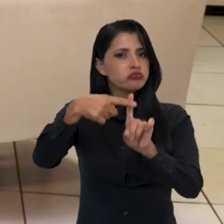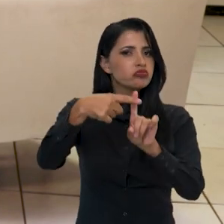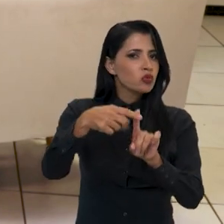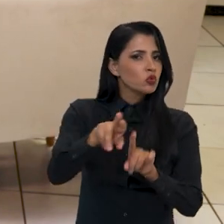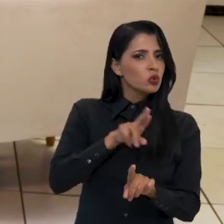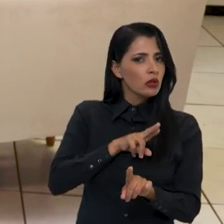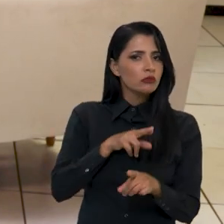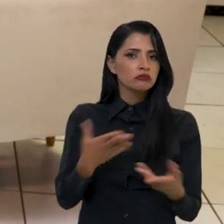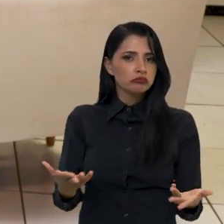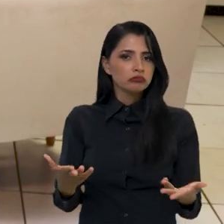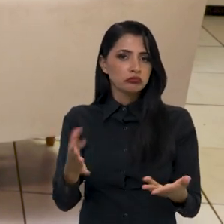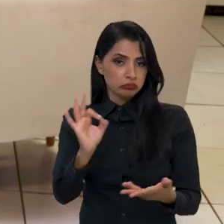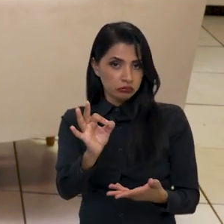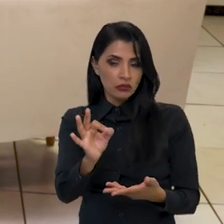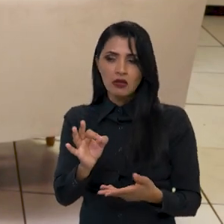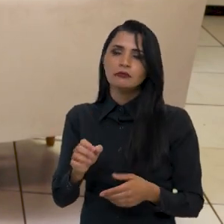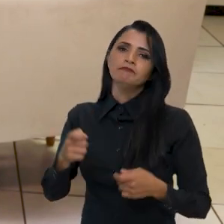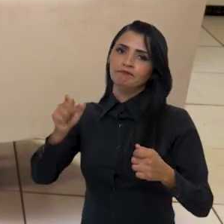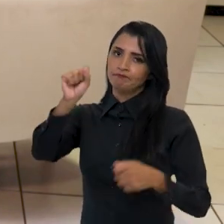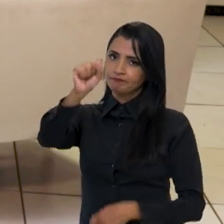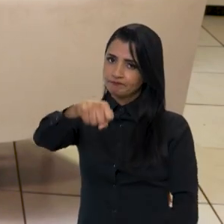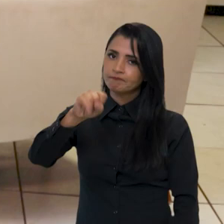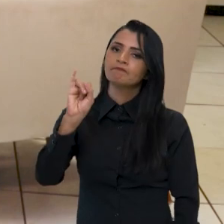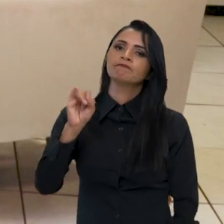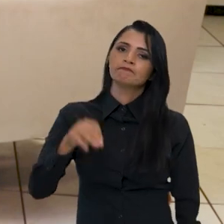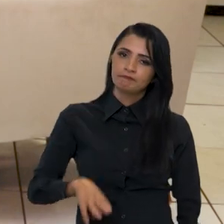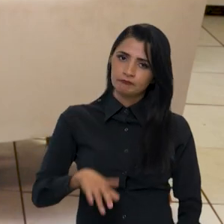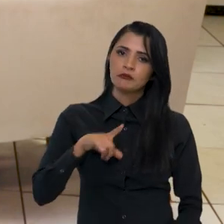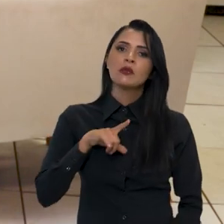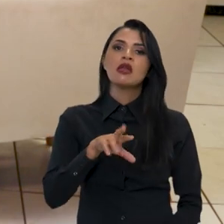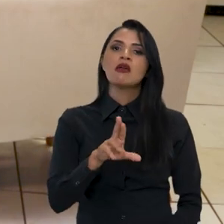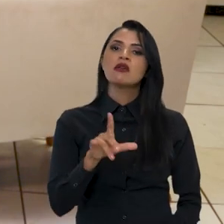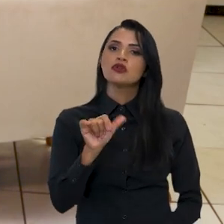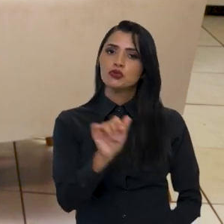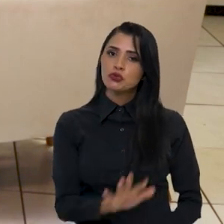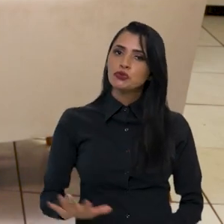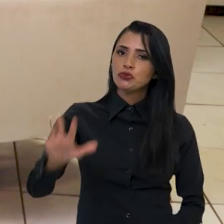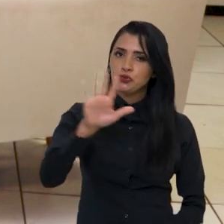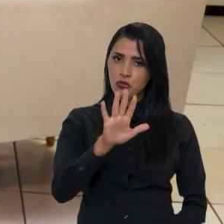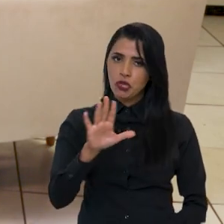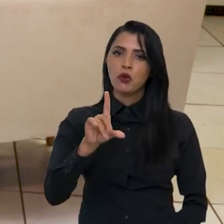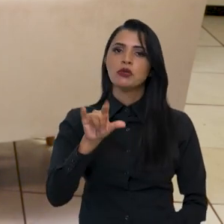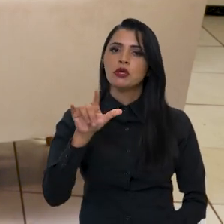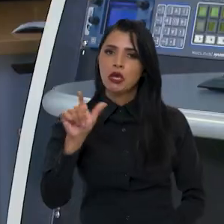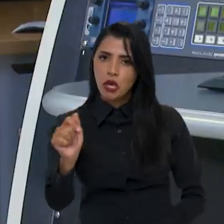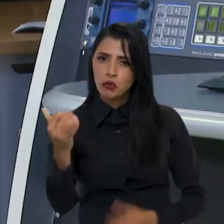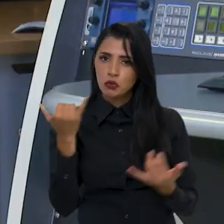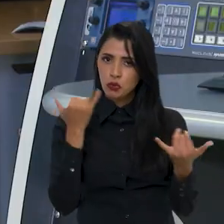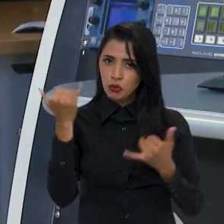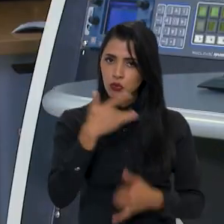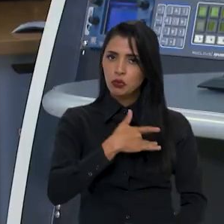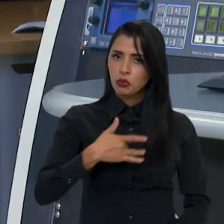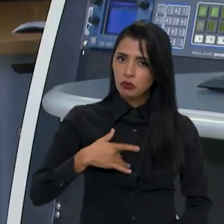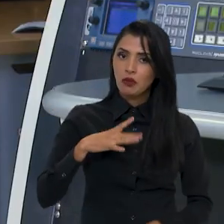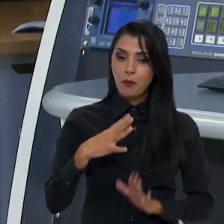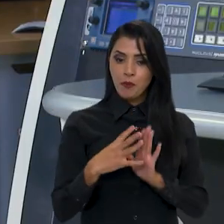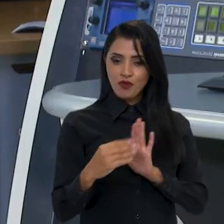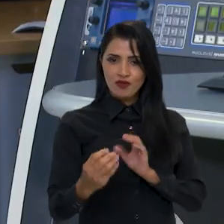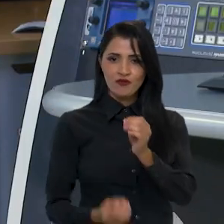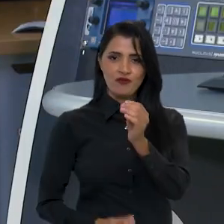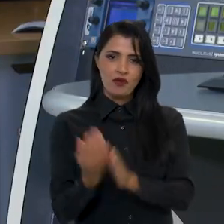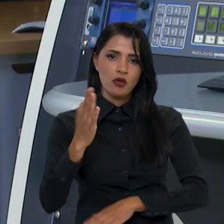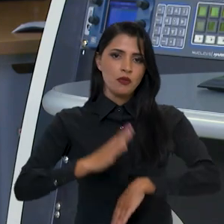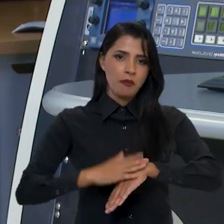resultados consistentes? Certamente. A Rede Nacional de Dados em Saúde é um modelo que foi